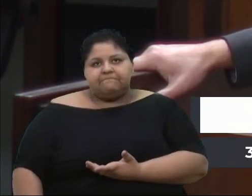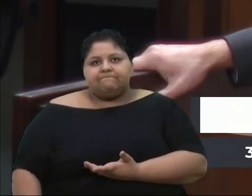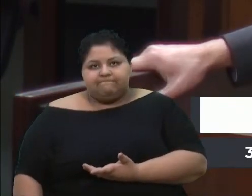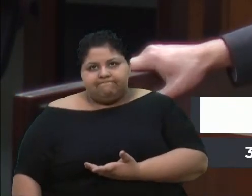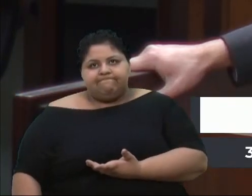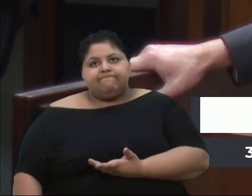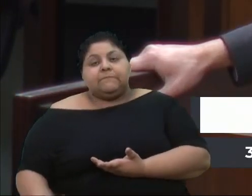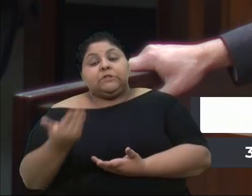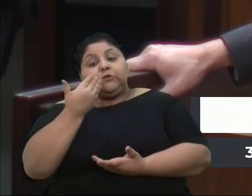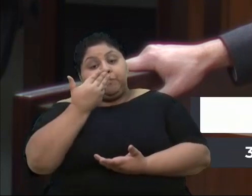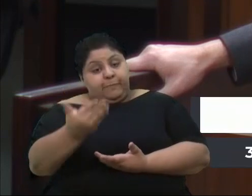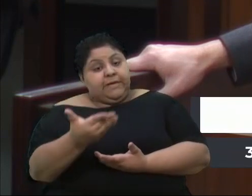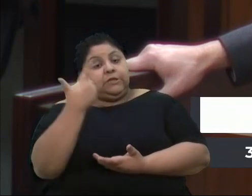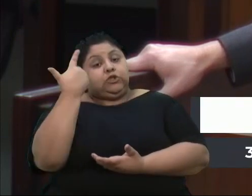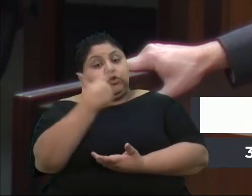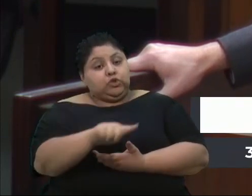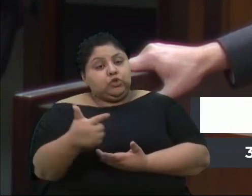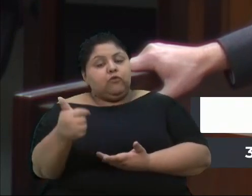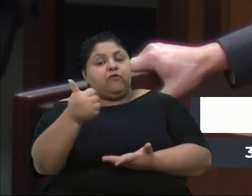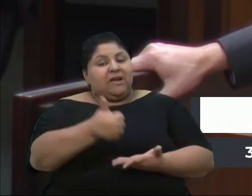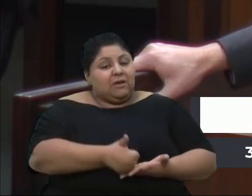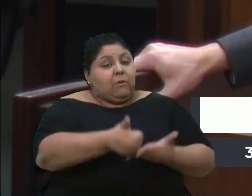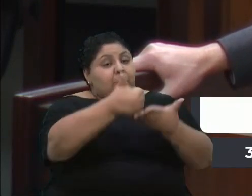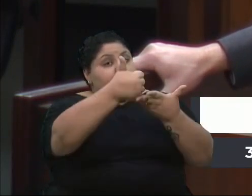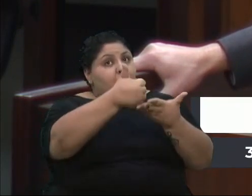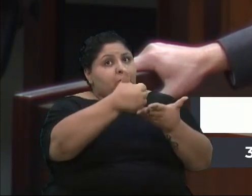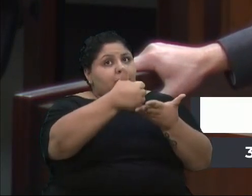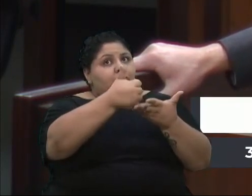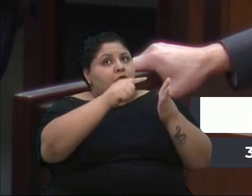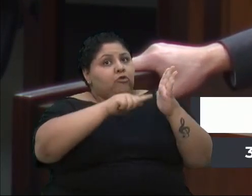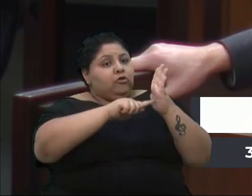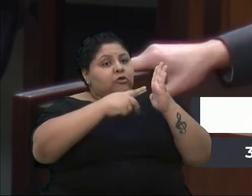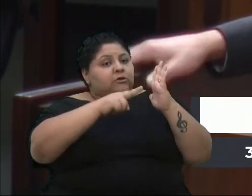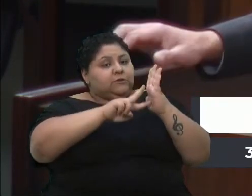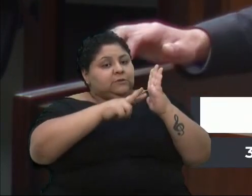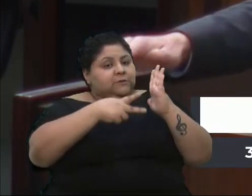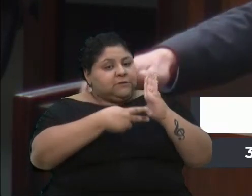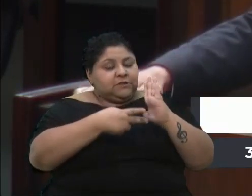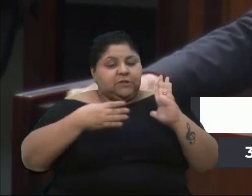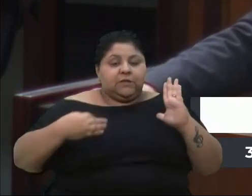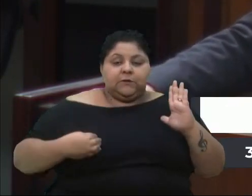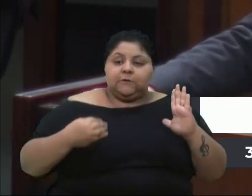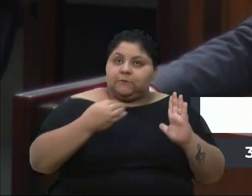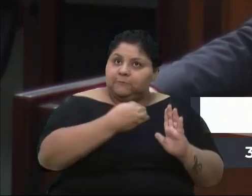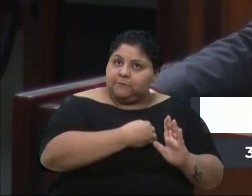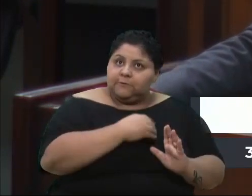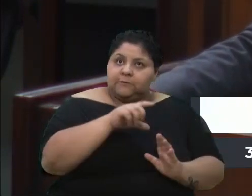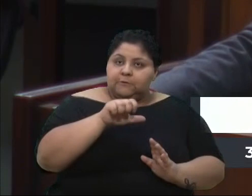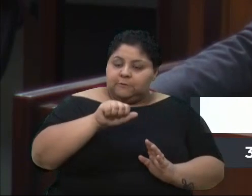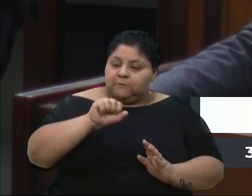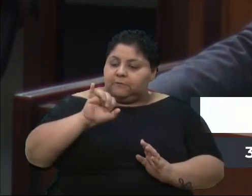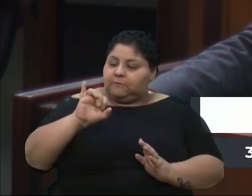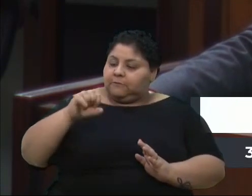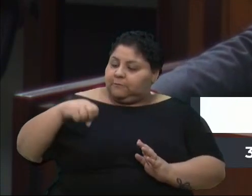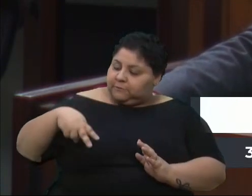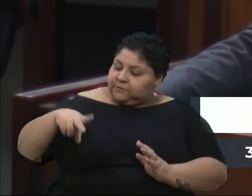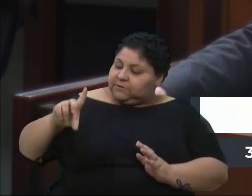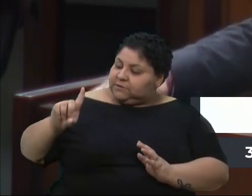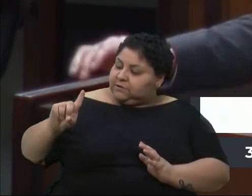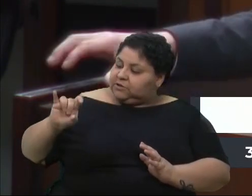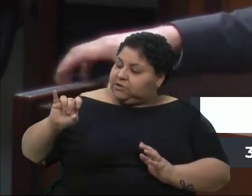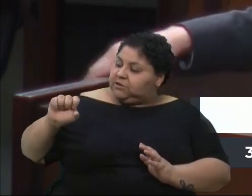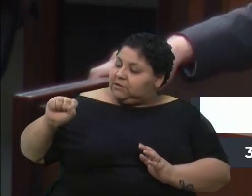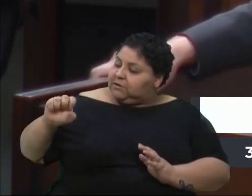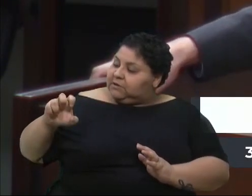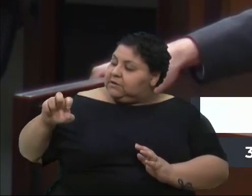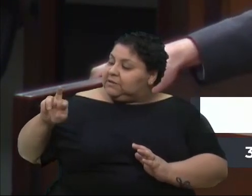Peço aqui mais uma vez o apoio do Sindicerve, porque, conforme informações que obtive hoje lá na UBS do